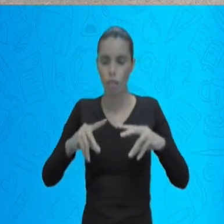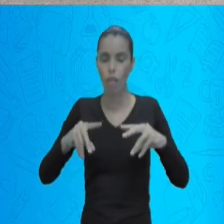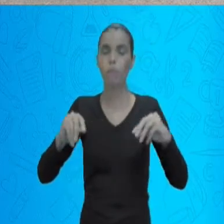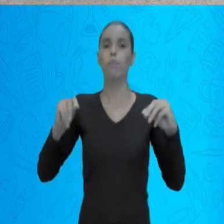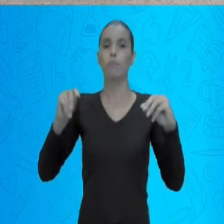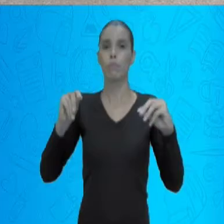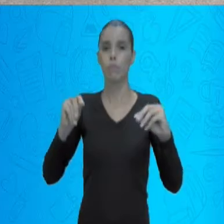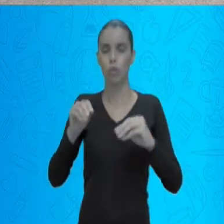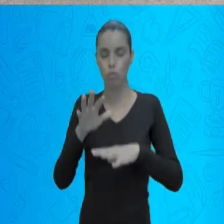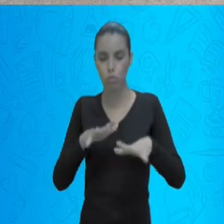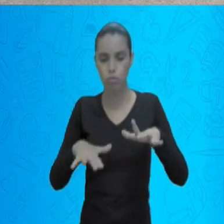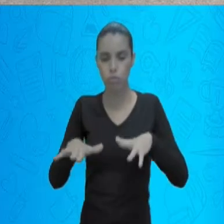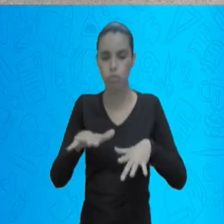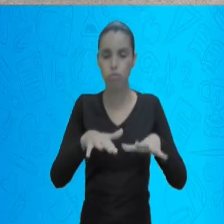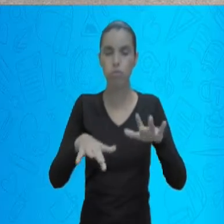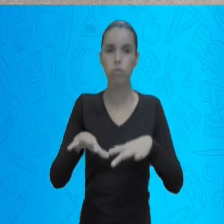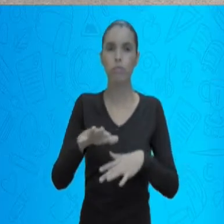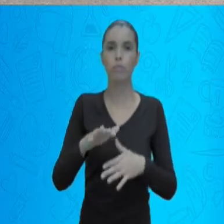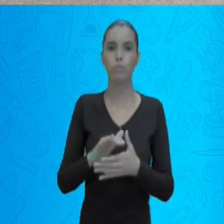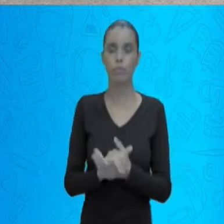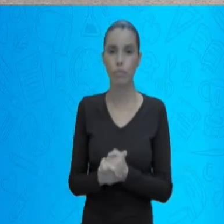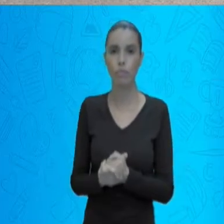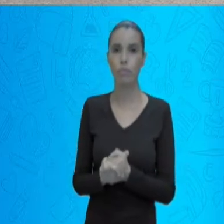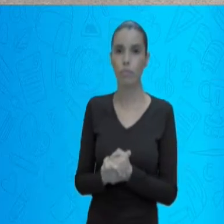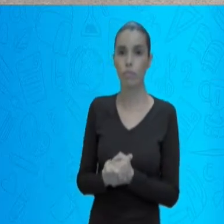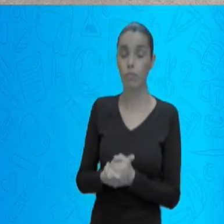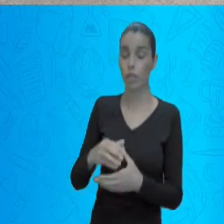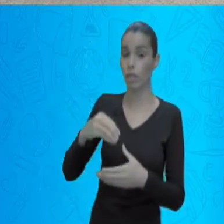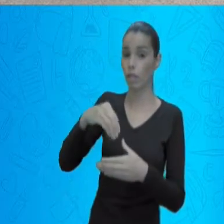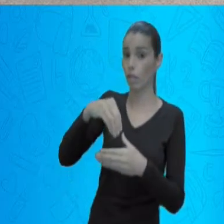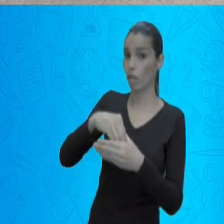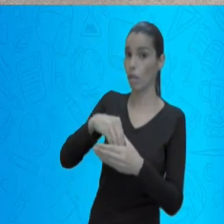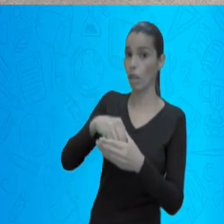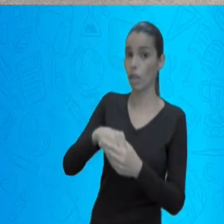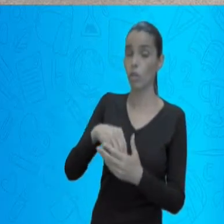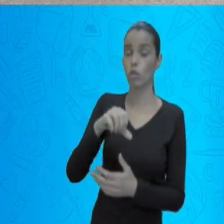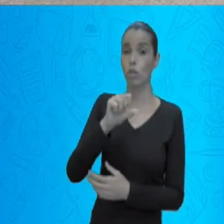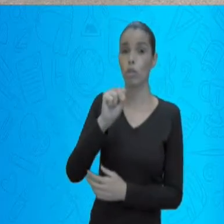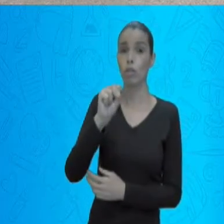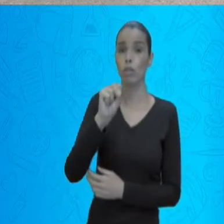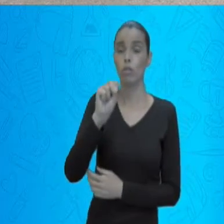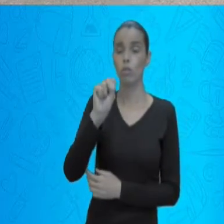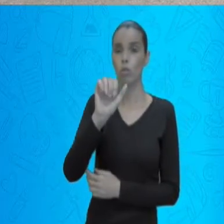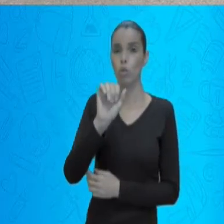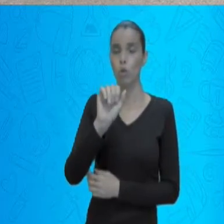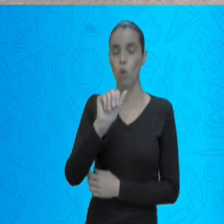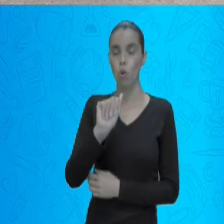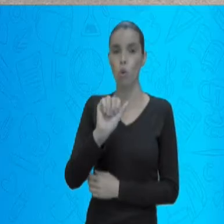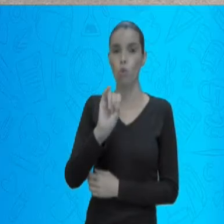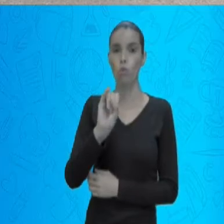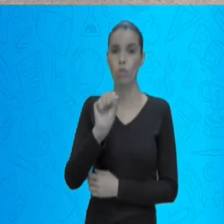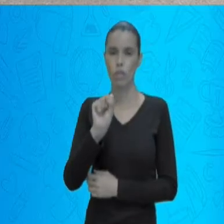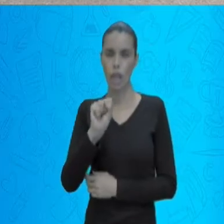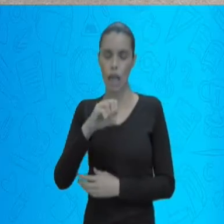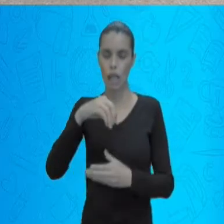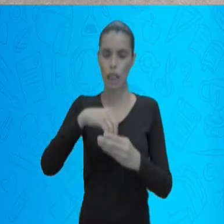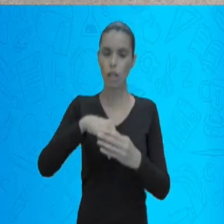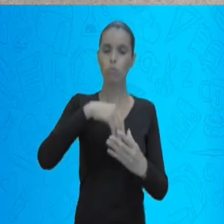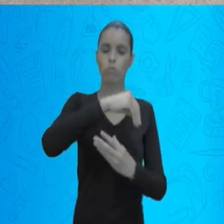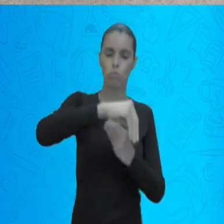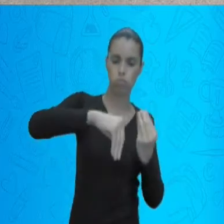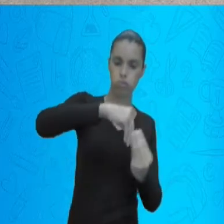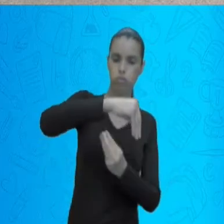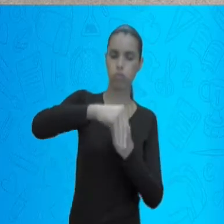água. E o soluto, os sais que estão presentes nesta mistura, nesta